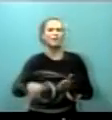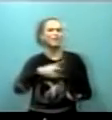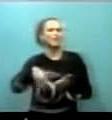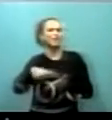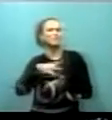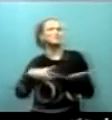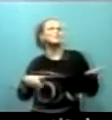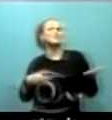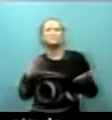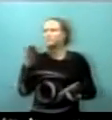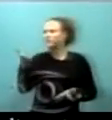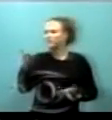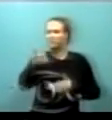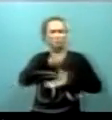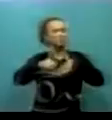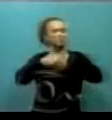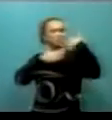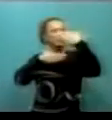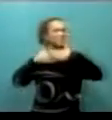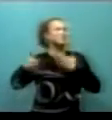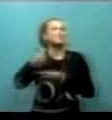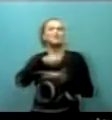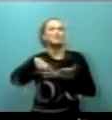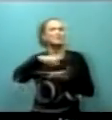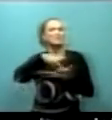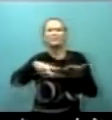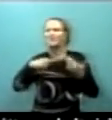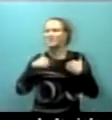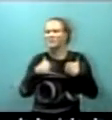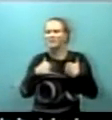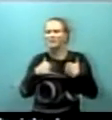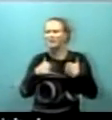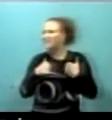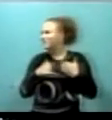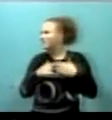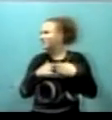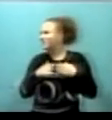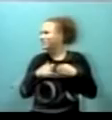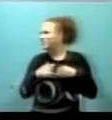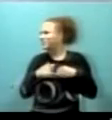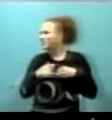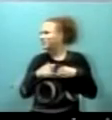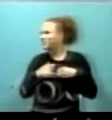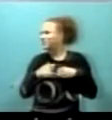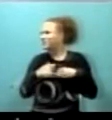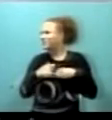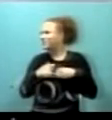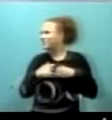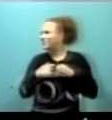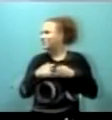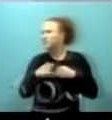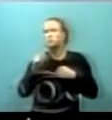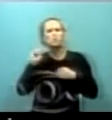bailarina, na sua opinião. Que dança? Eu? Dantes? O que é a dança? O que a dança significa?